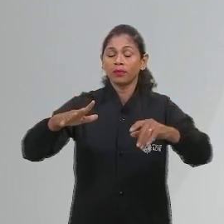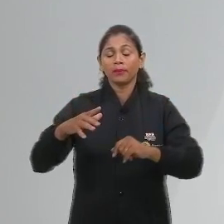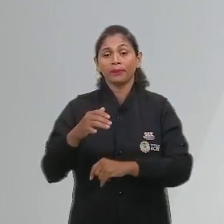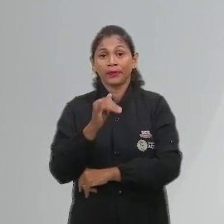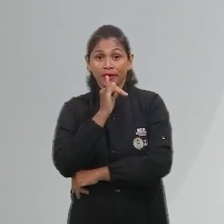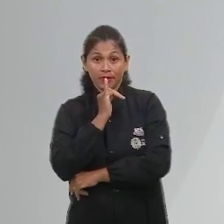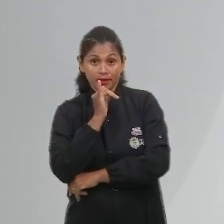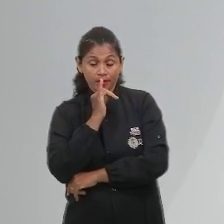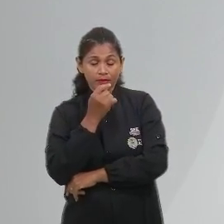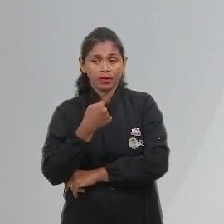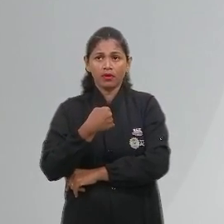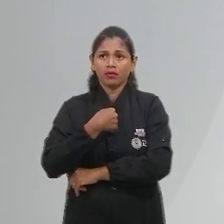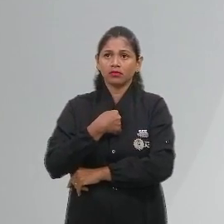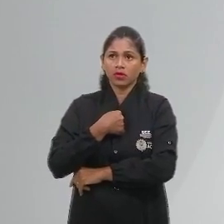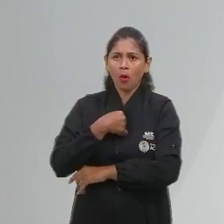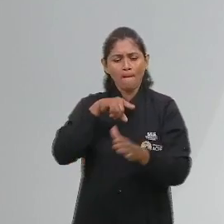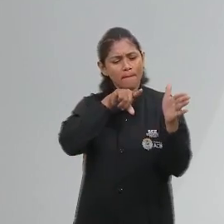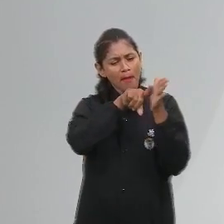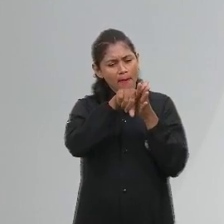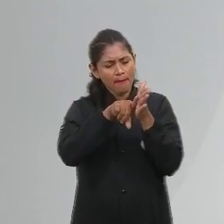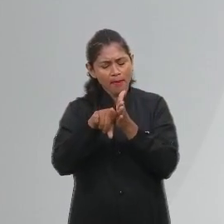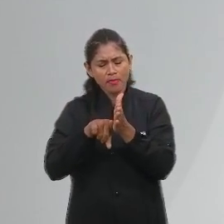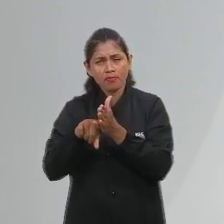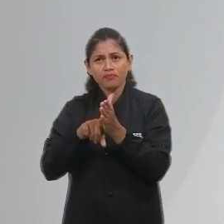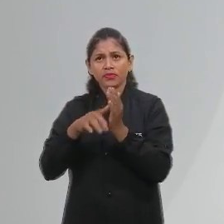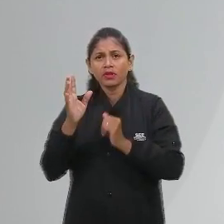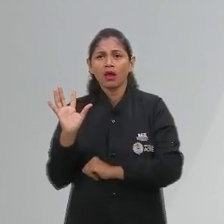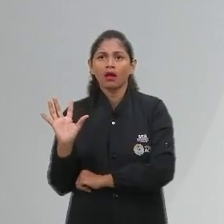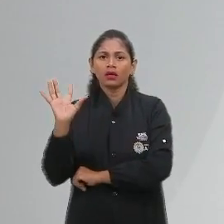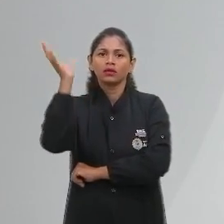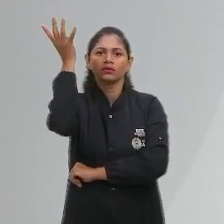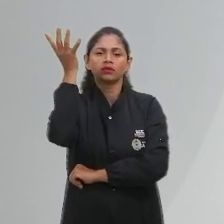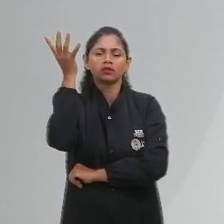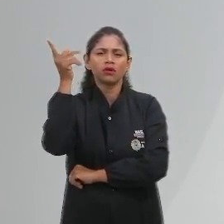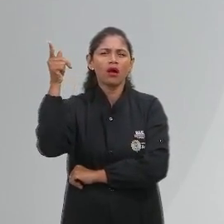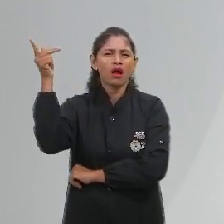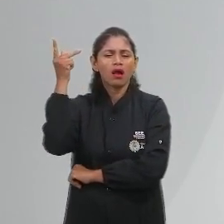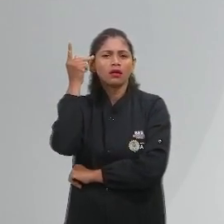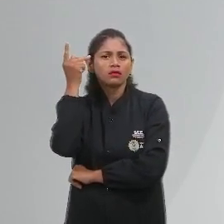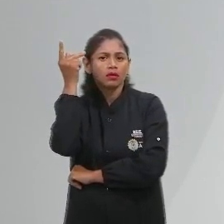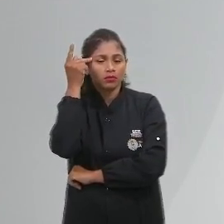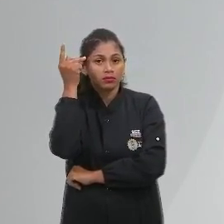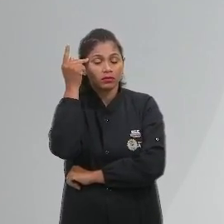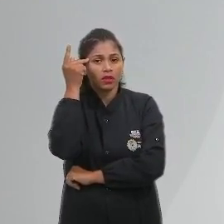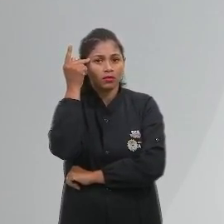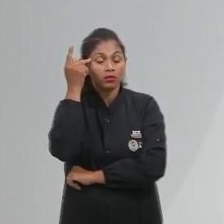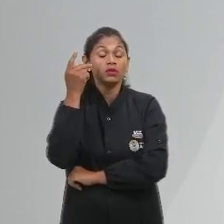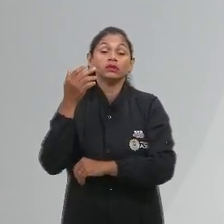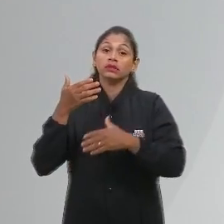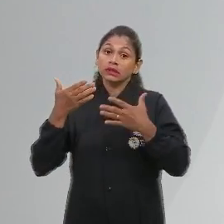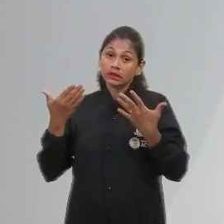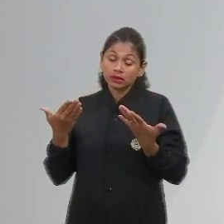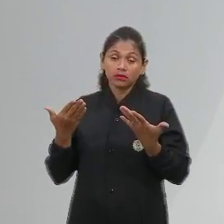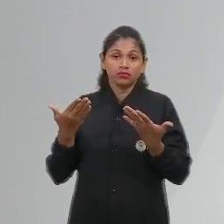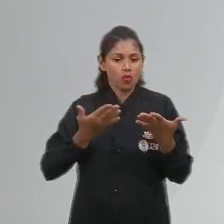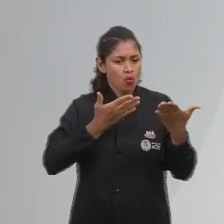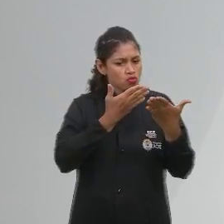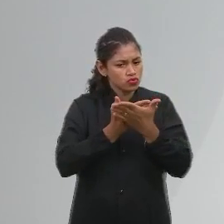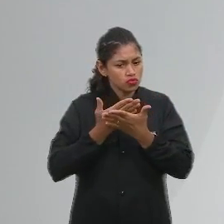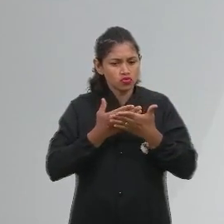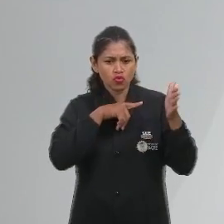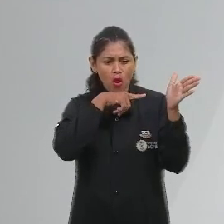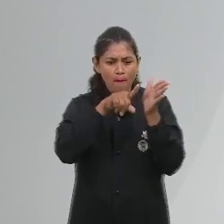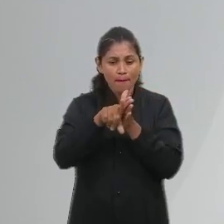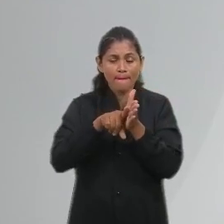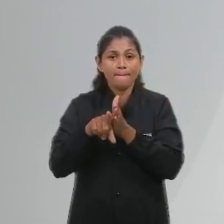social que aconteceu na cidade de São Paulo. Esse próprio estudo, ele tem que ter condições de ser reproduzido em Rio